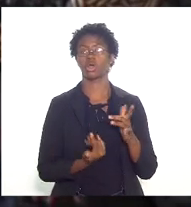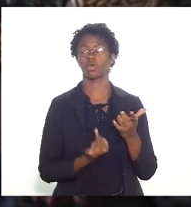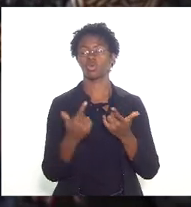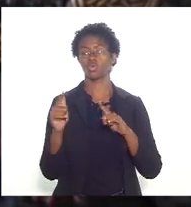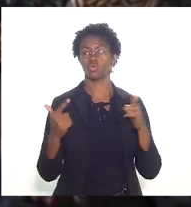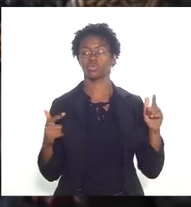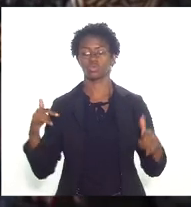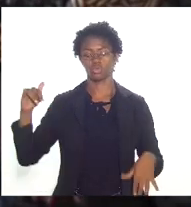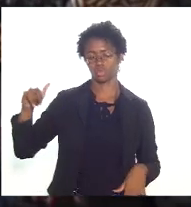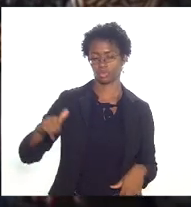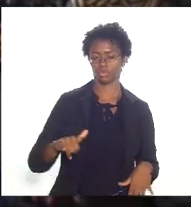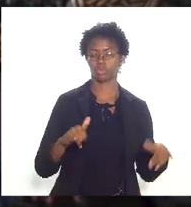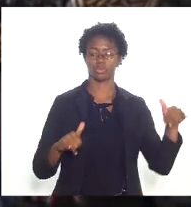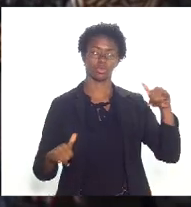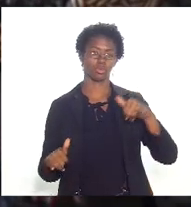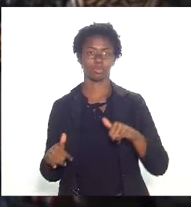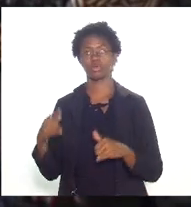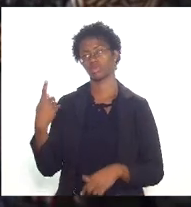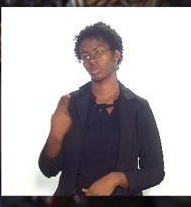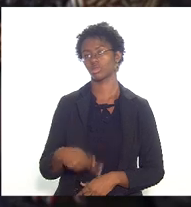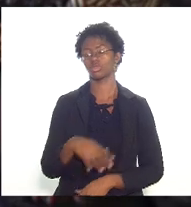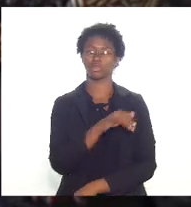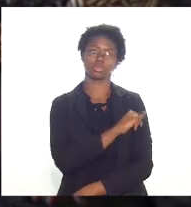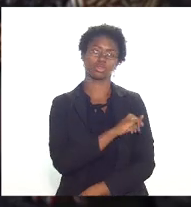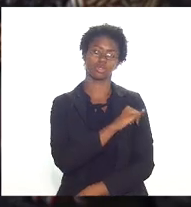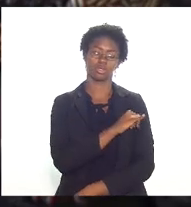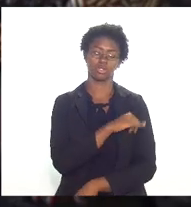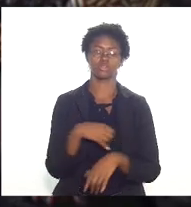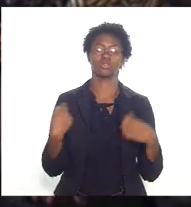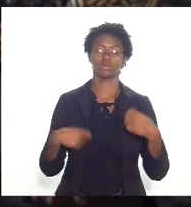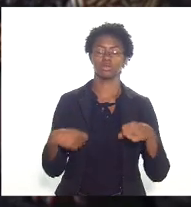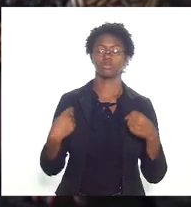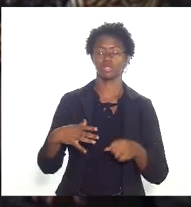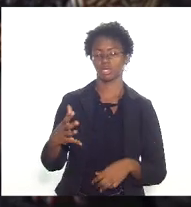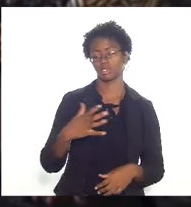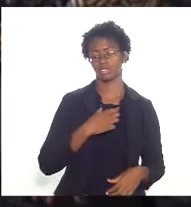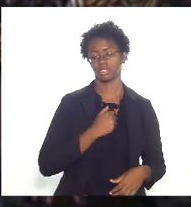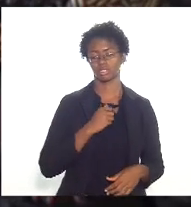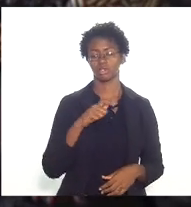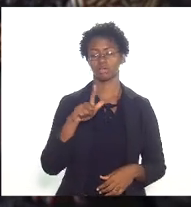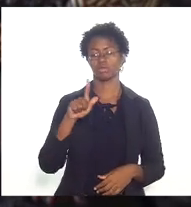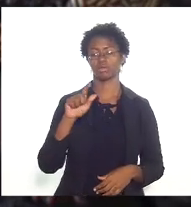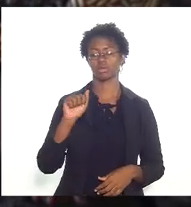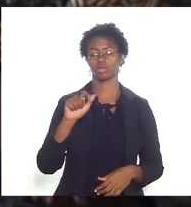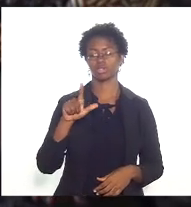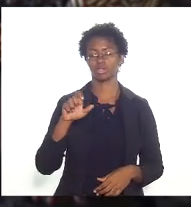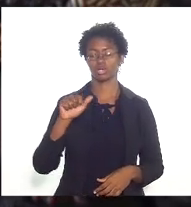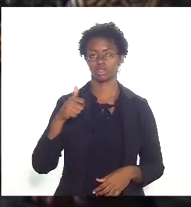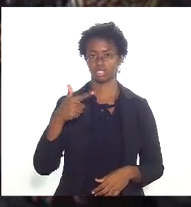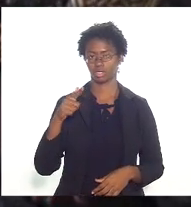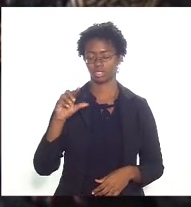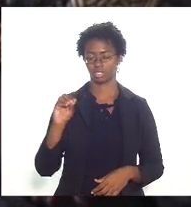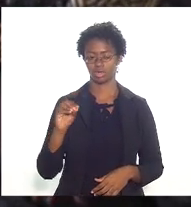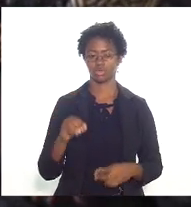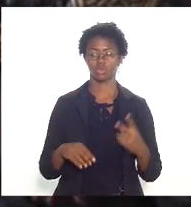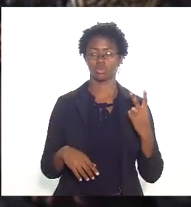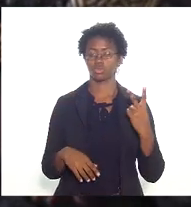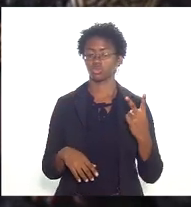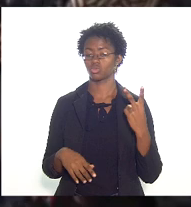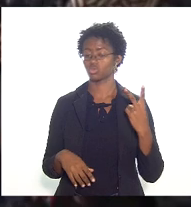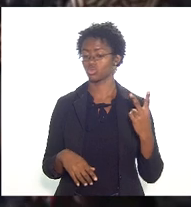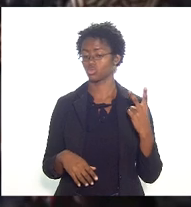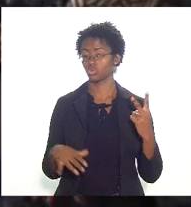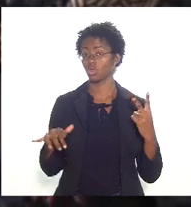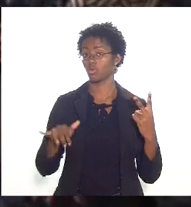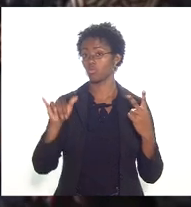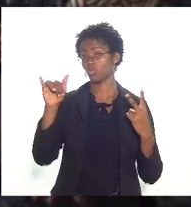aeroportos do Estado do Rio de Janeiro a gente precisa salvar o Galeão dos voos por manhã são do Galeão